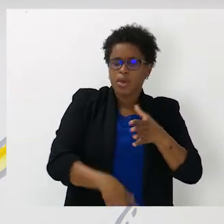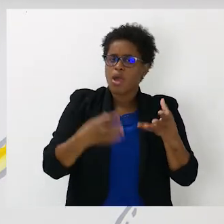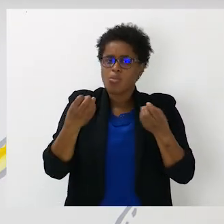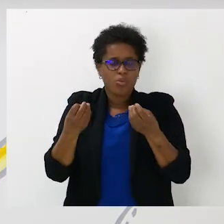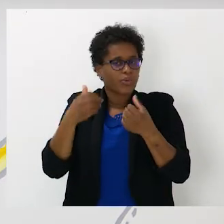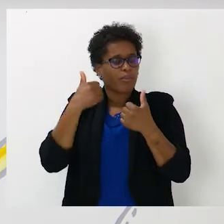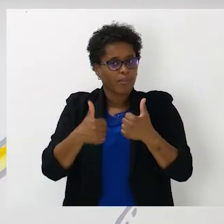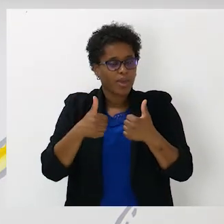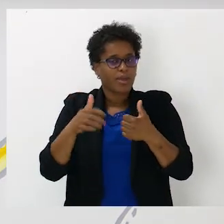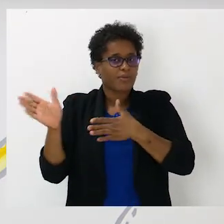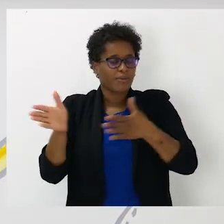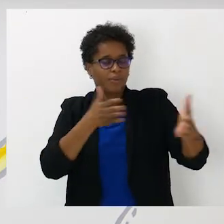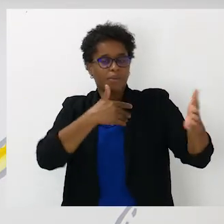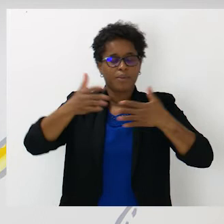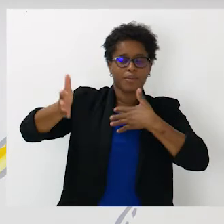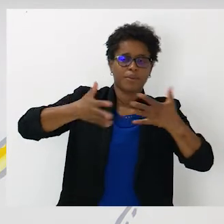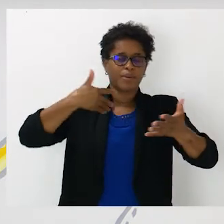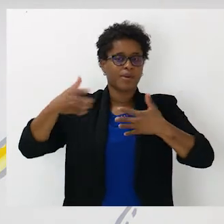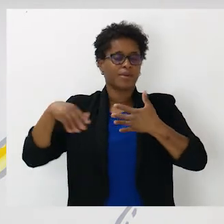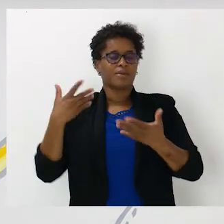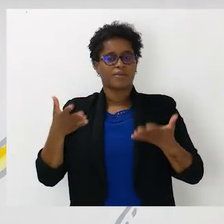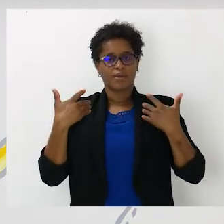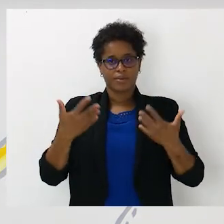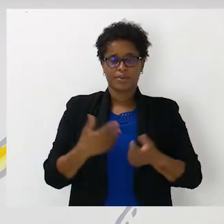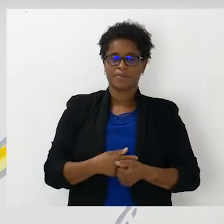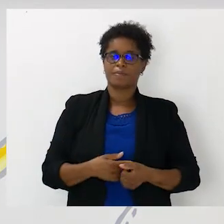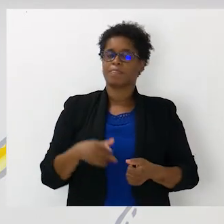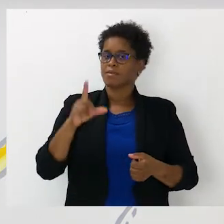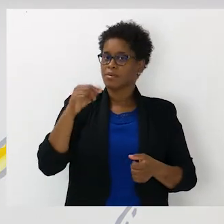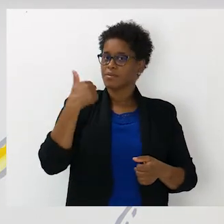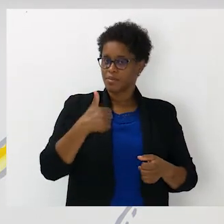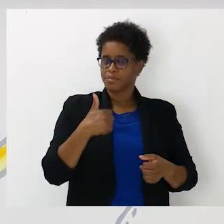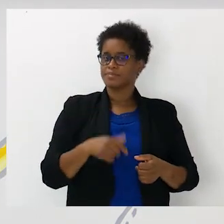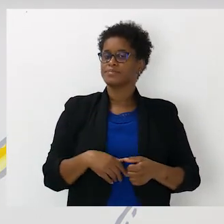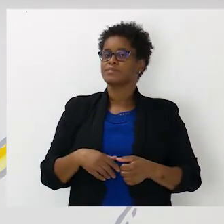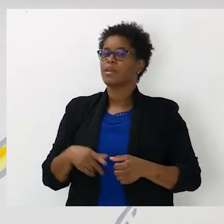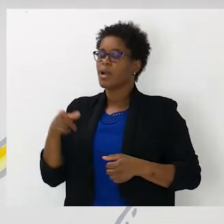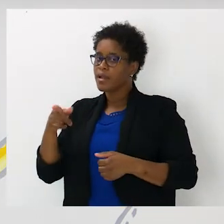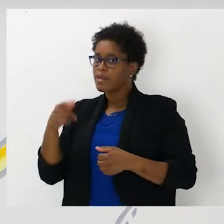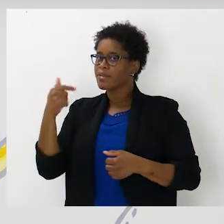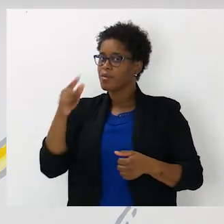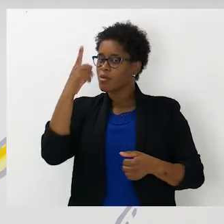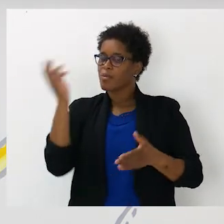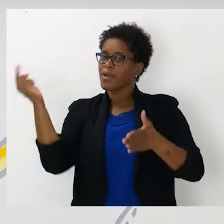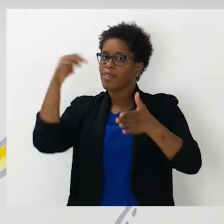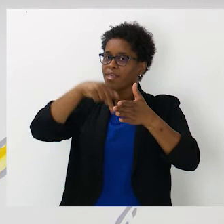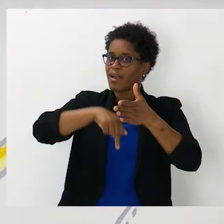muito bem ventilado. Aqui temos uma entrada